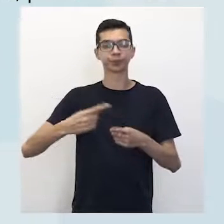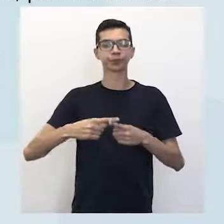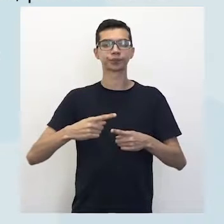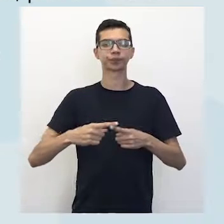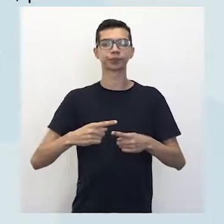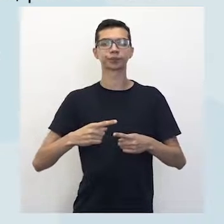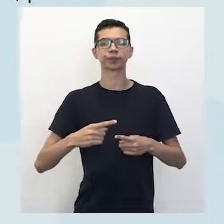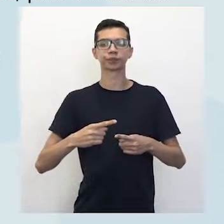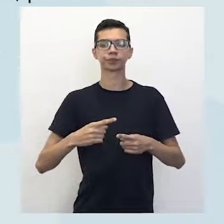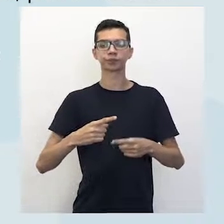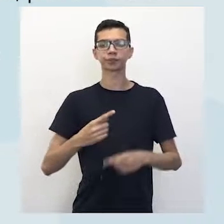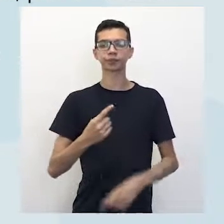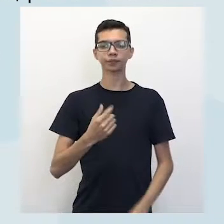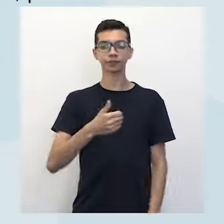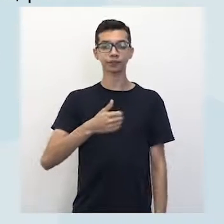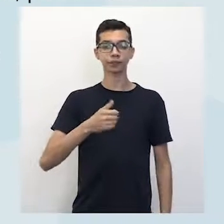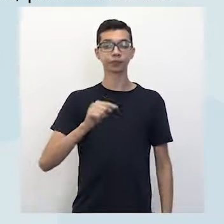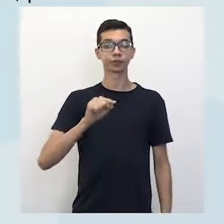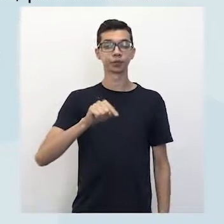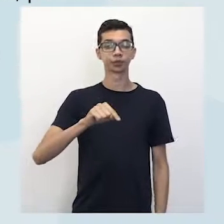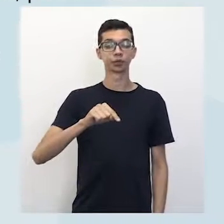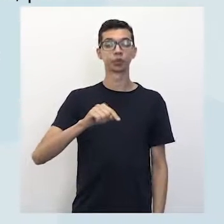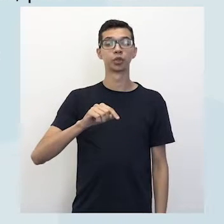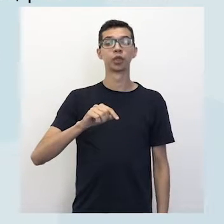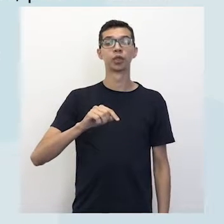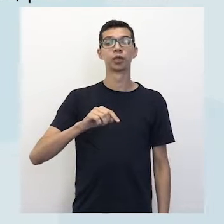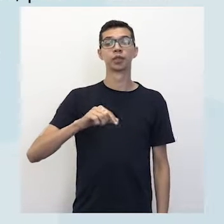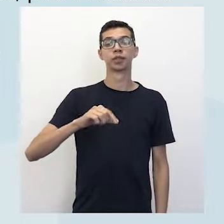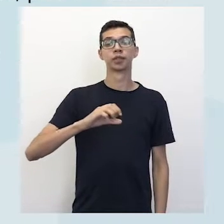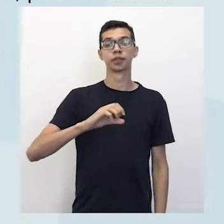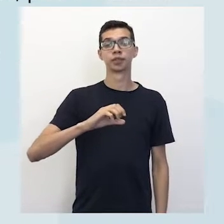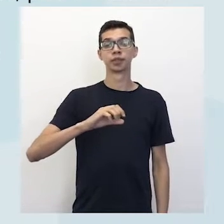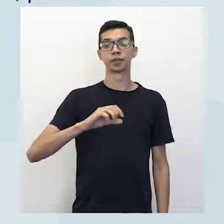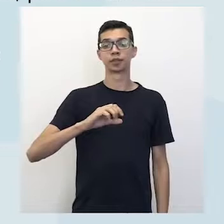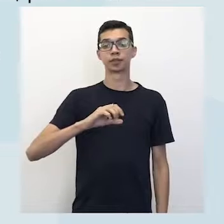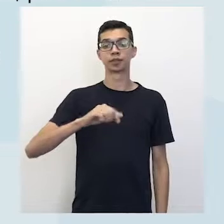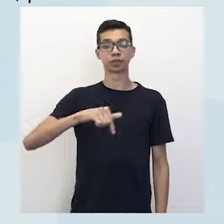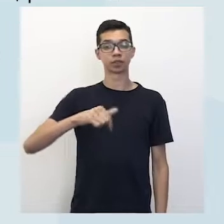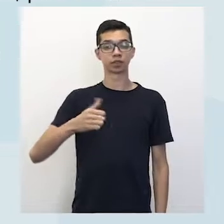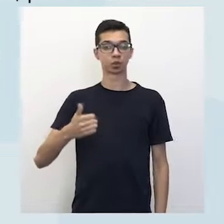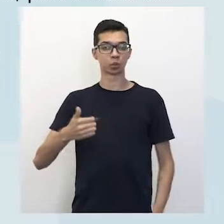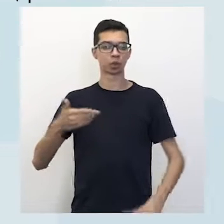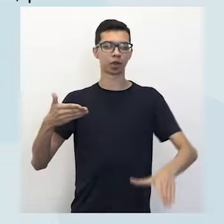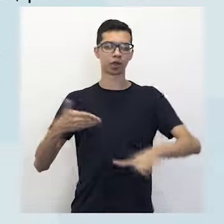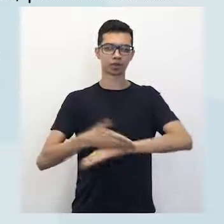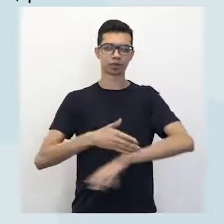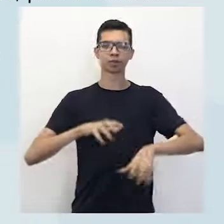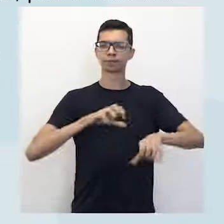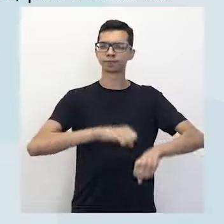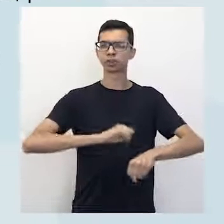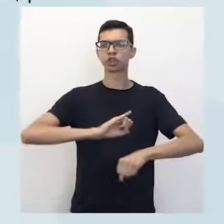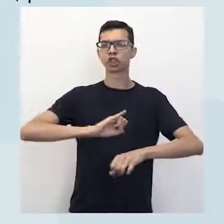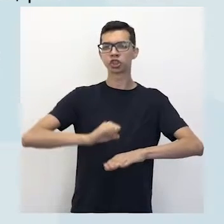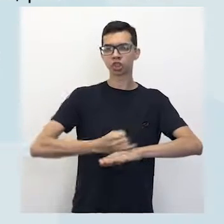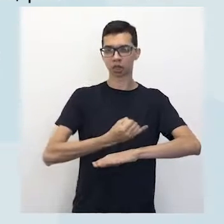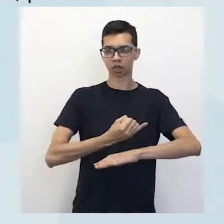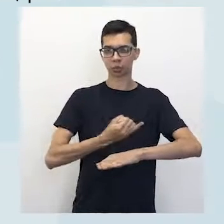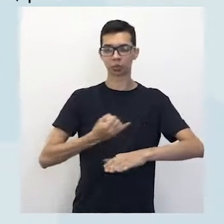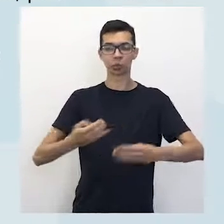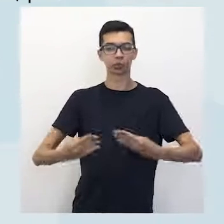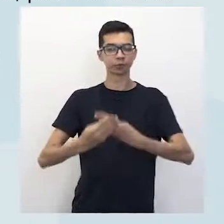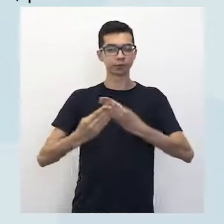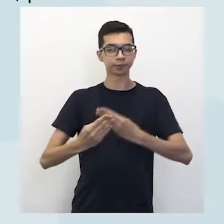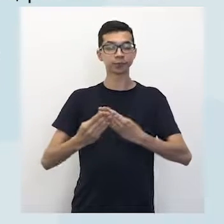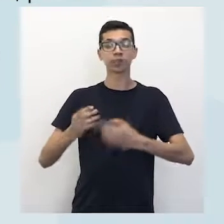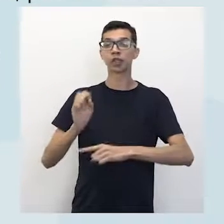em 1071, invadem Jerusalém e impedem o acesso dos cristãos europeus à cidade